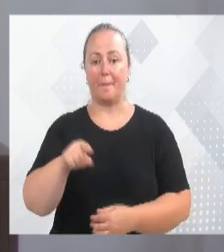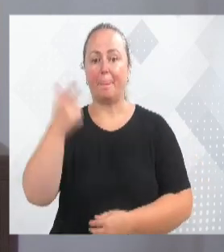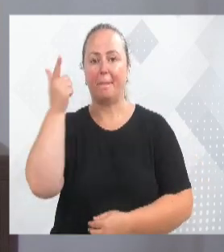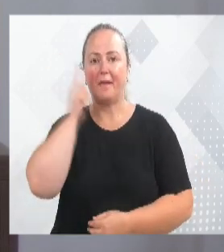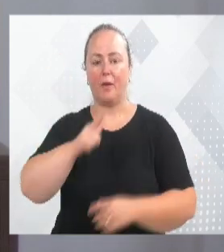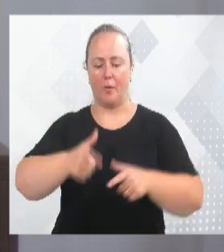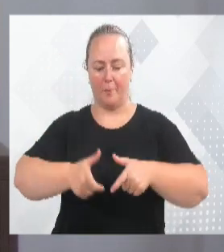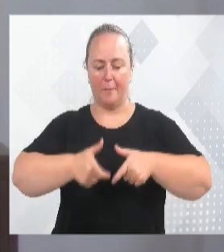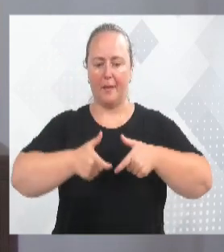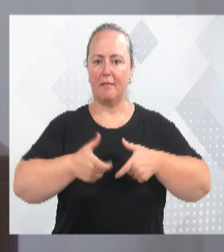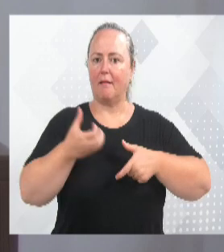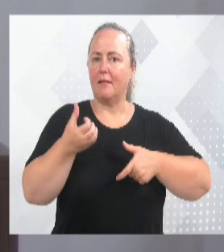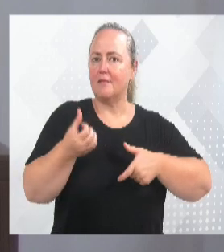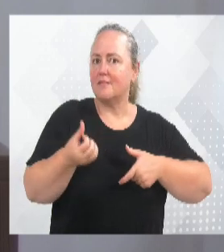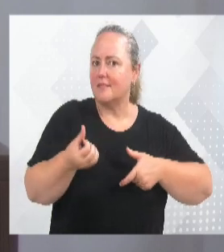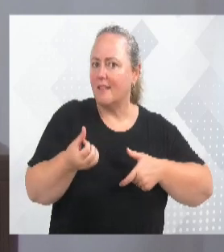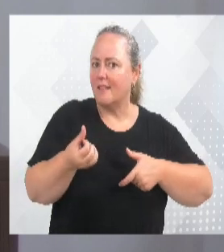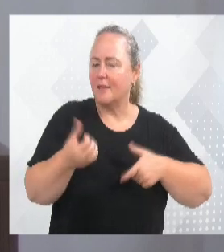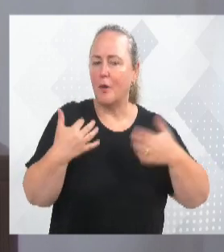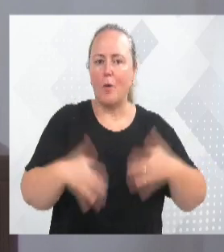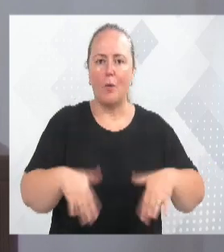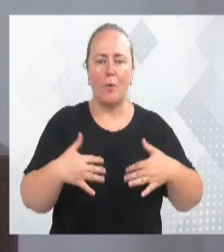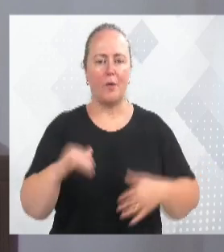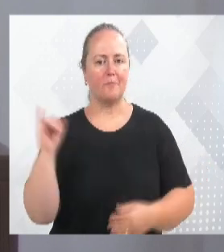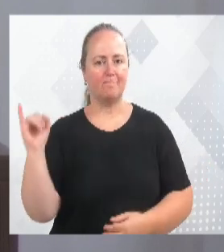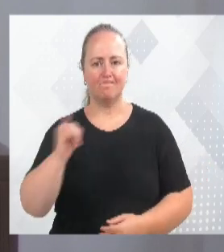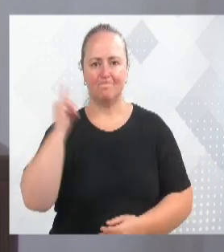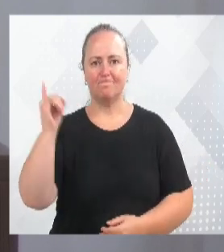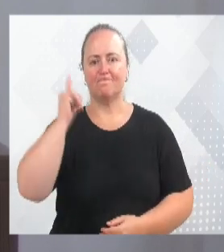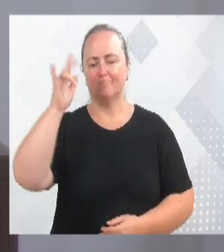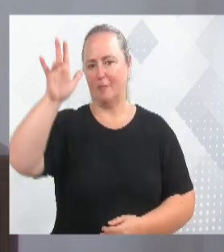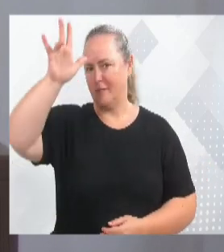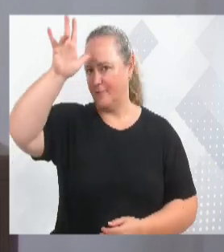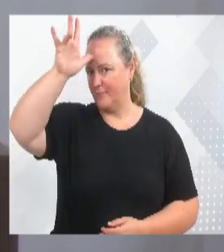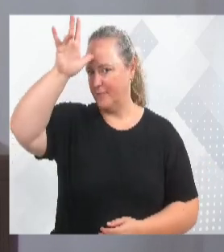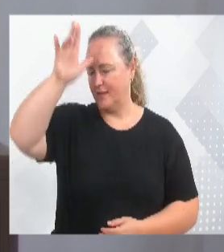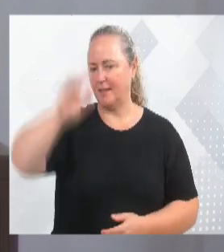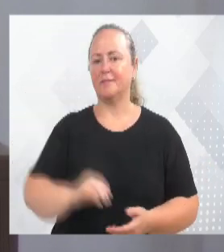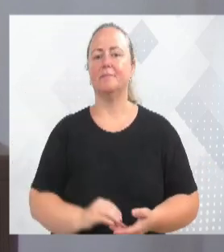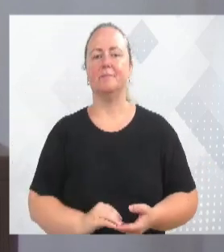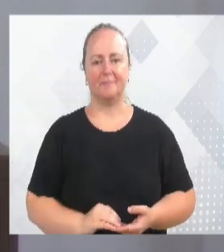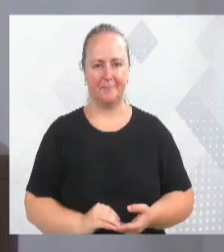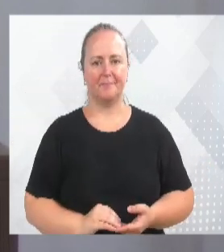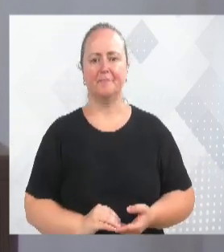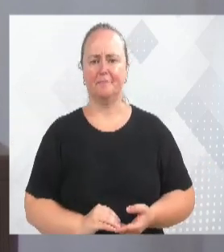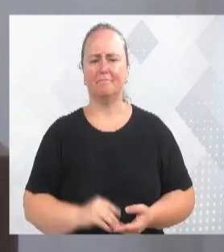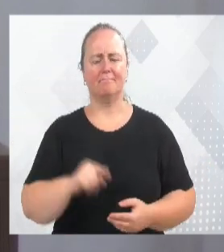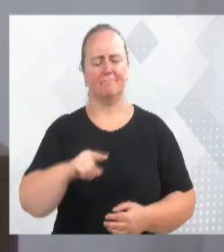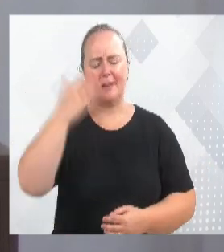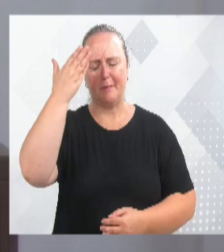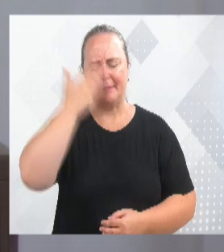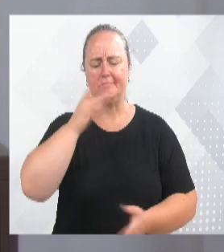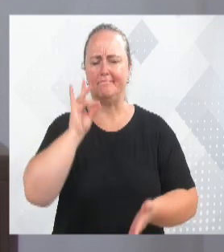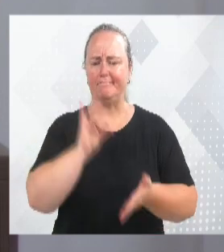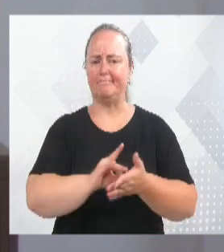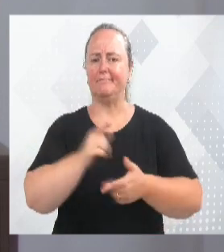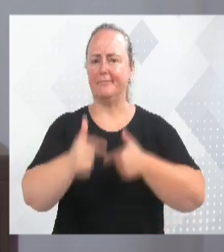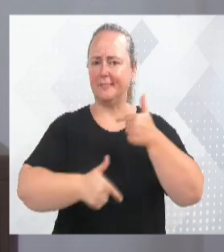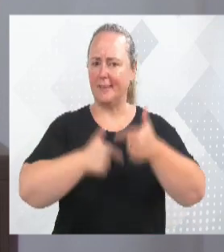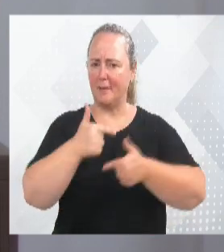medalhas. É uma coisa muito importante para a Vila Itaupava. Isso tudo é um reflexo de trabalho e